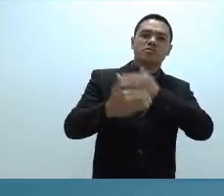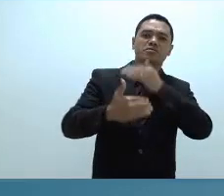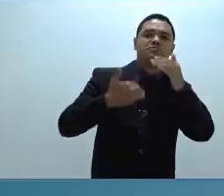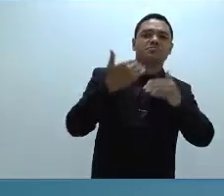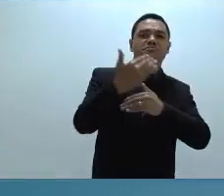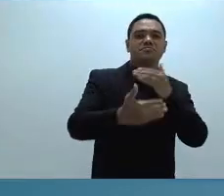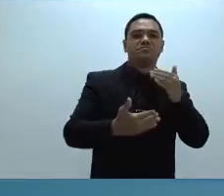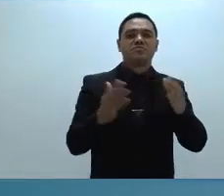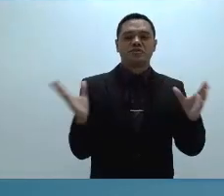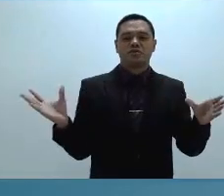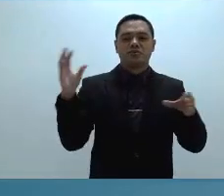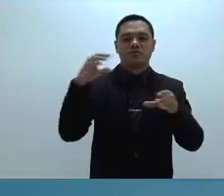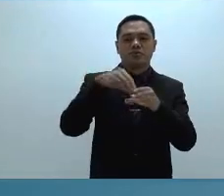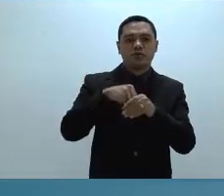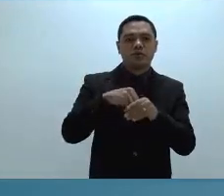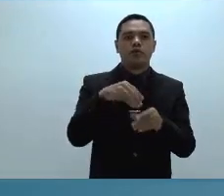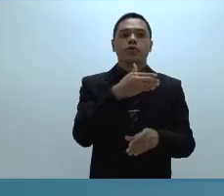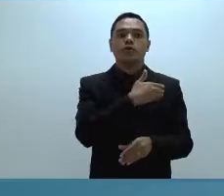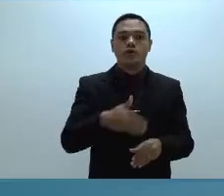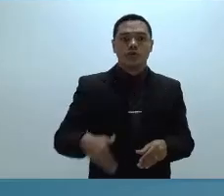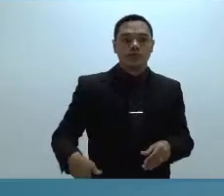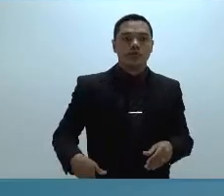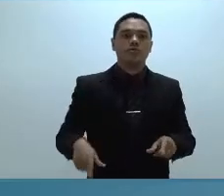que integra o direito privado. A